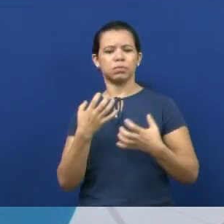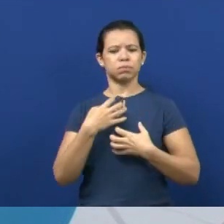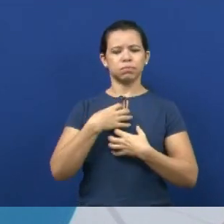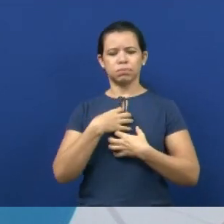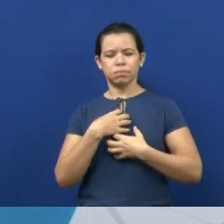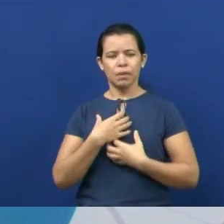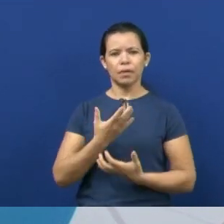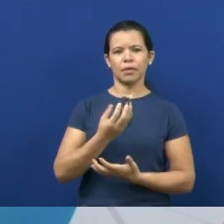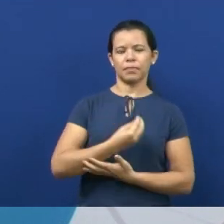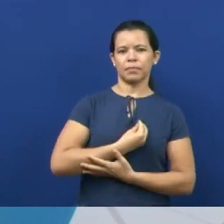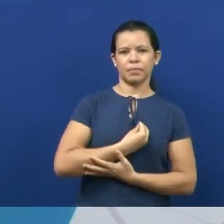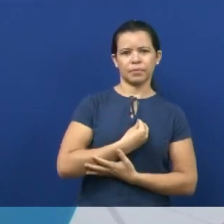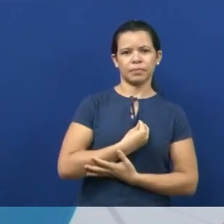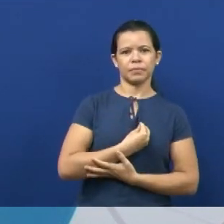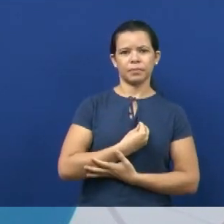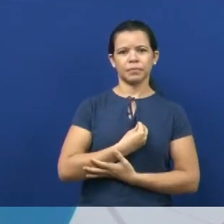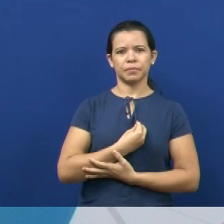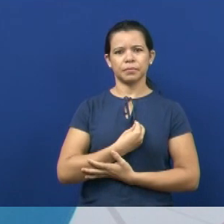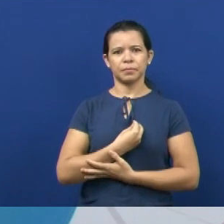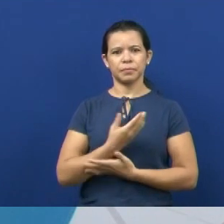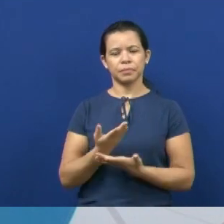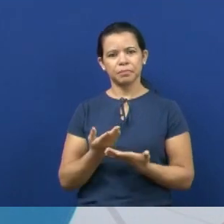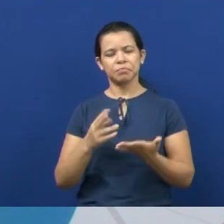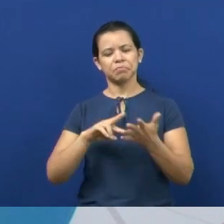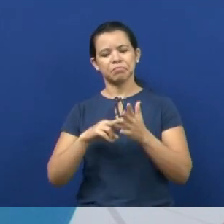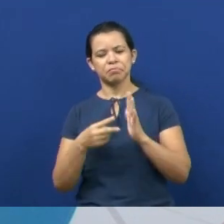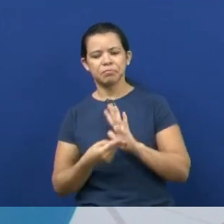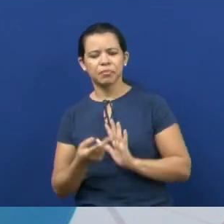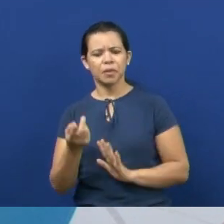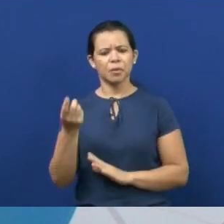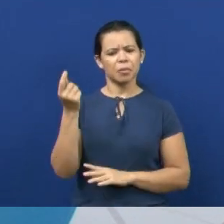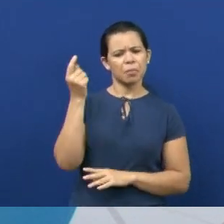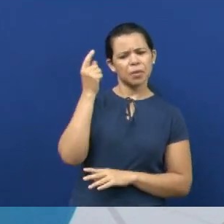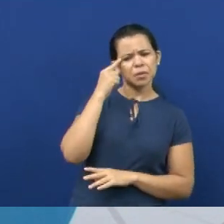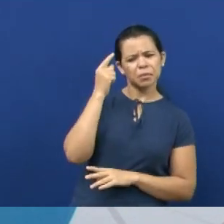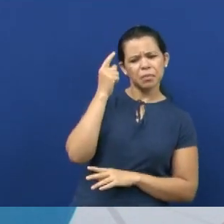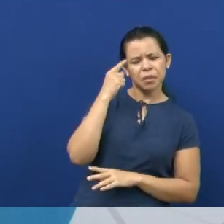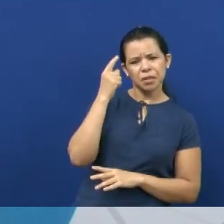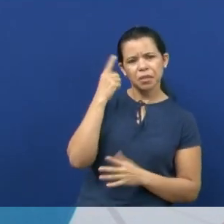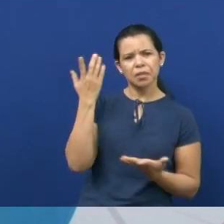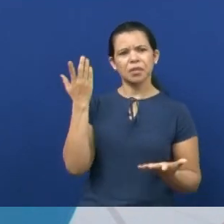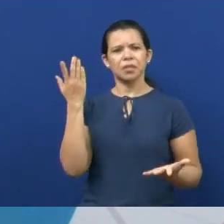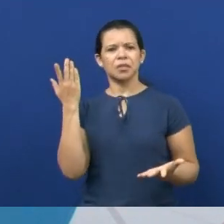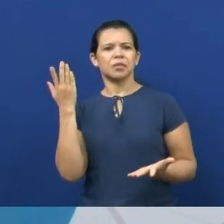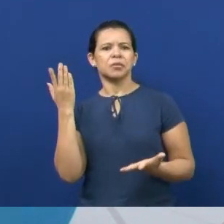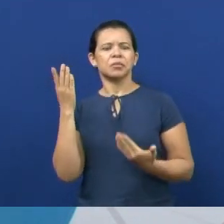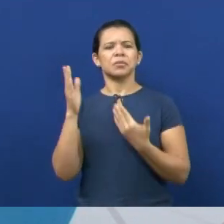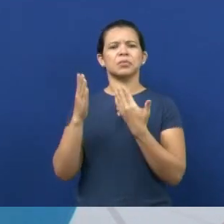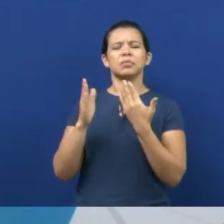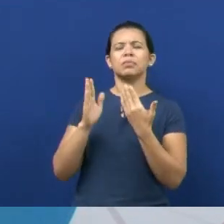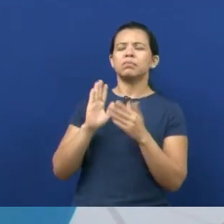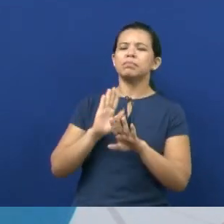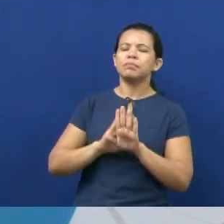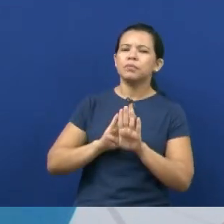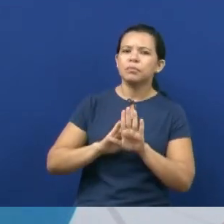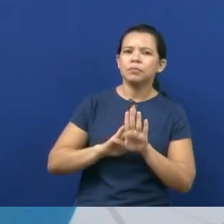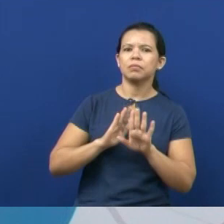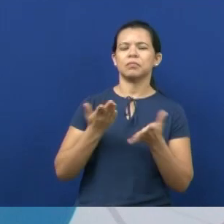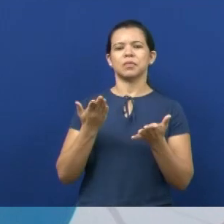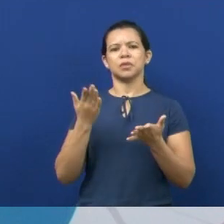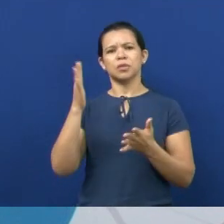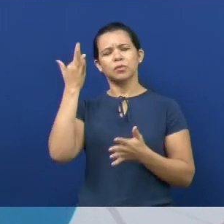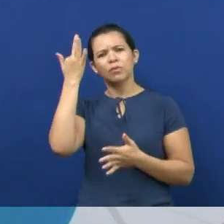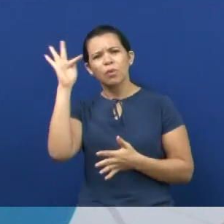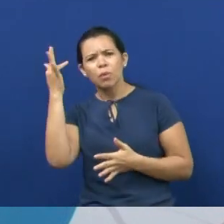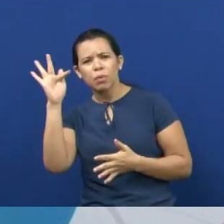vida são justamente os pensamentos, são as ideologias, são os filósofos que estão por trás.